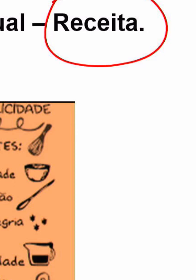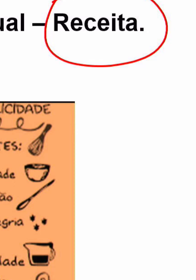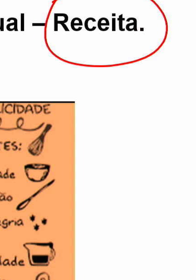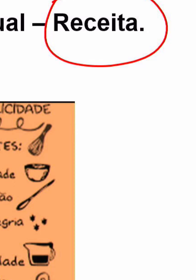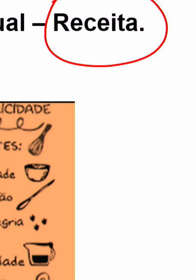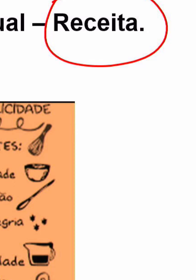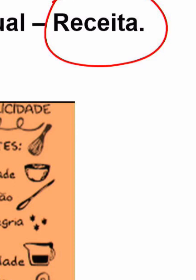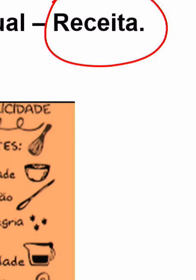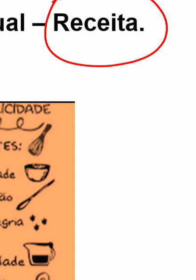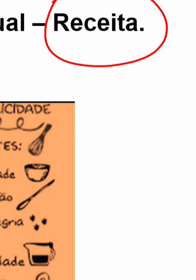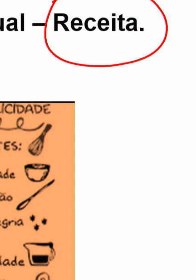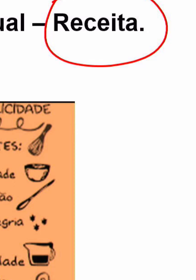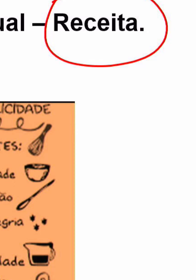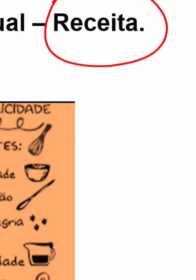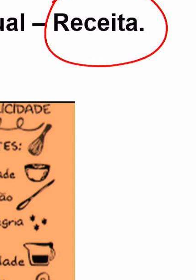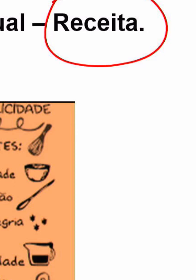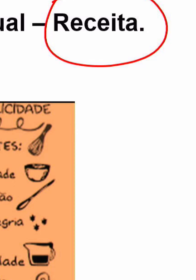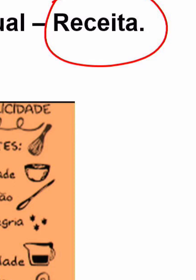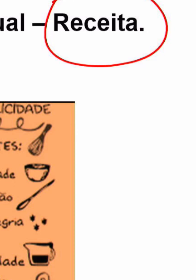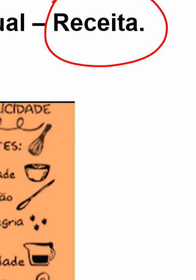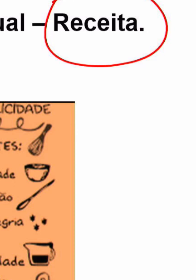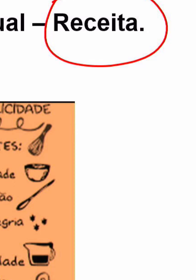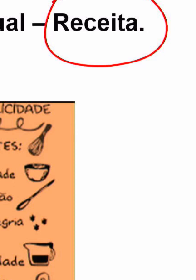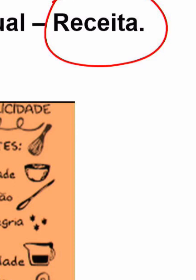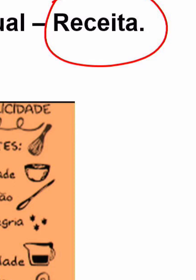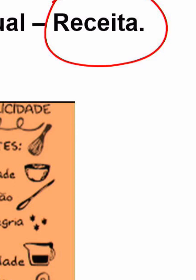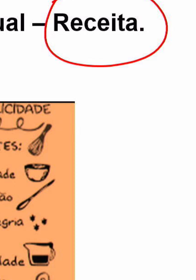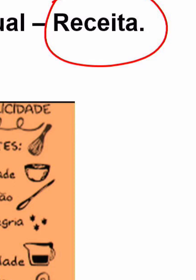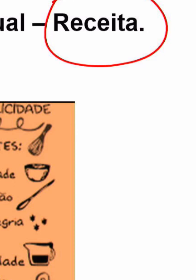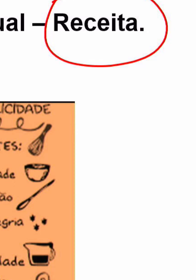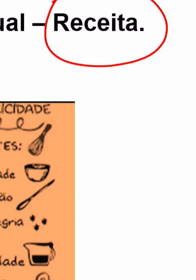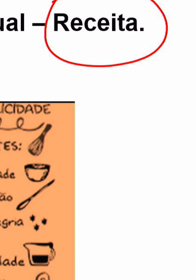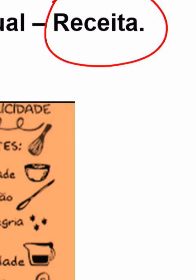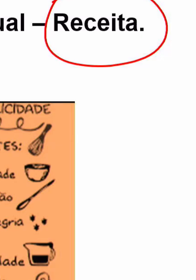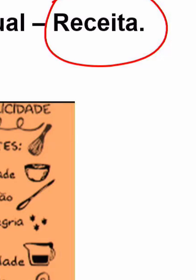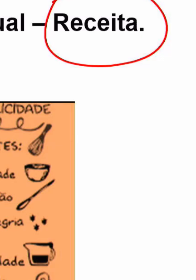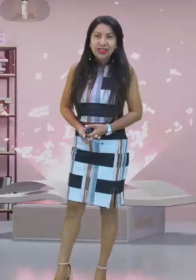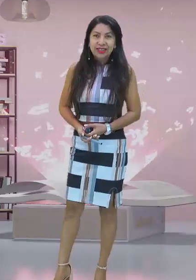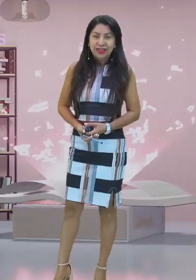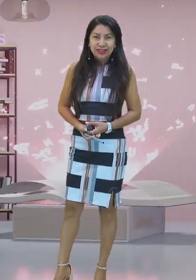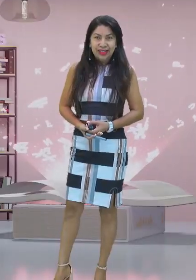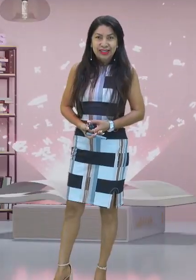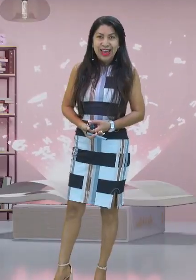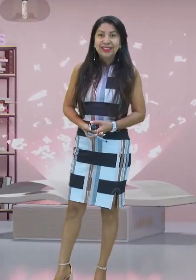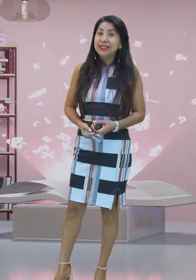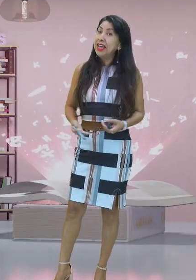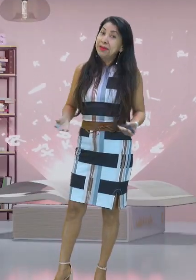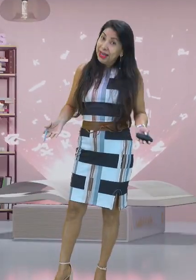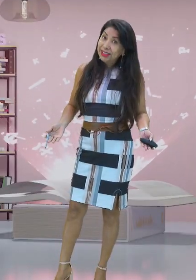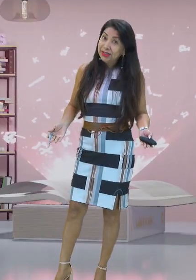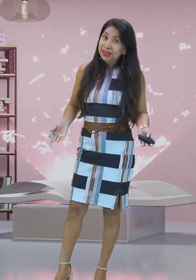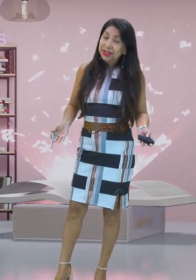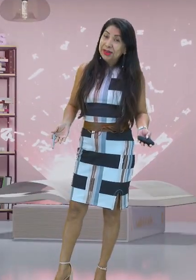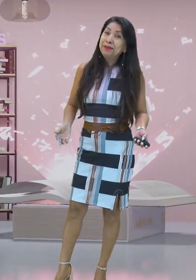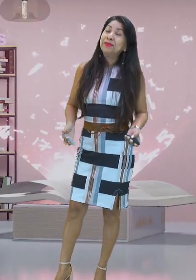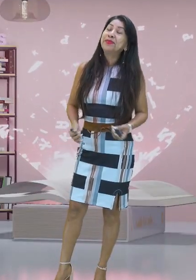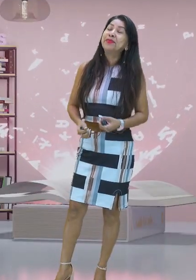tá certo? Bem, então é isso, estudante. Essa é a sua atividade, tá certo?